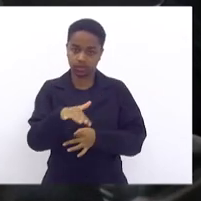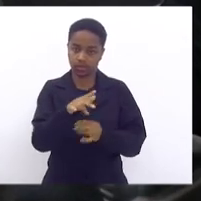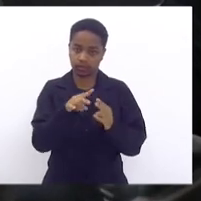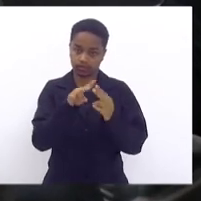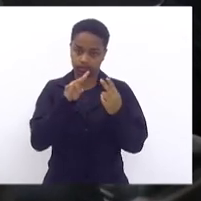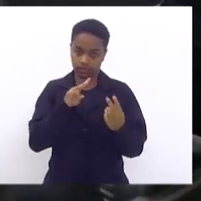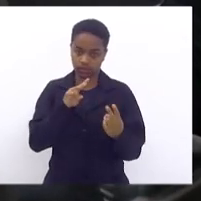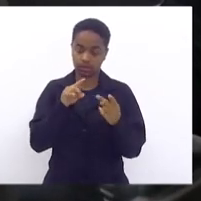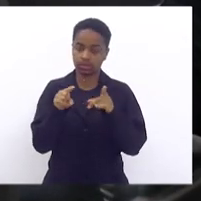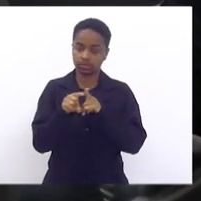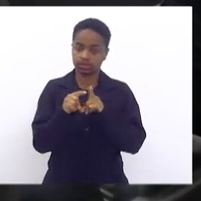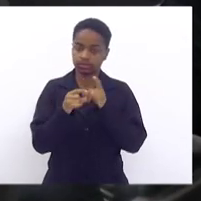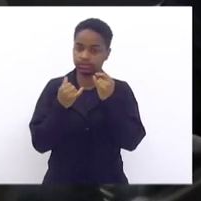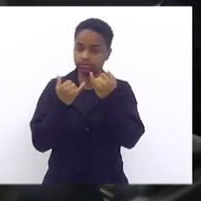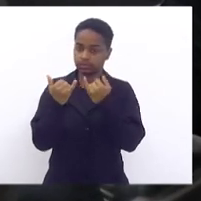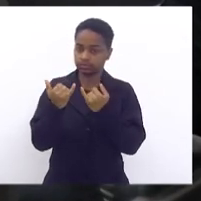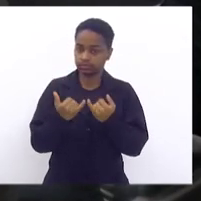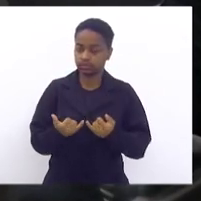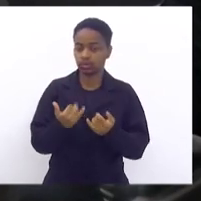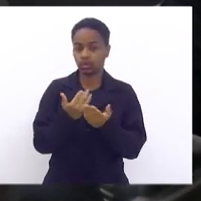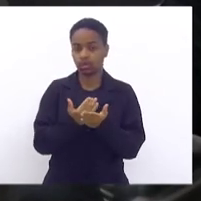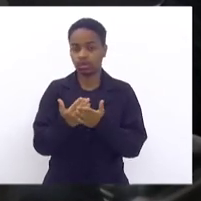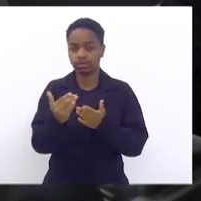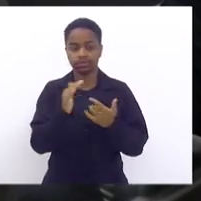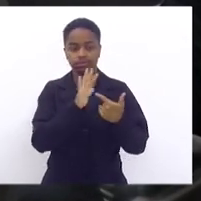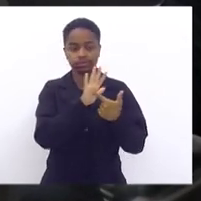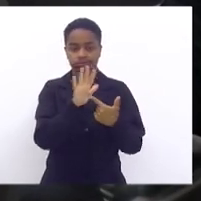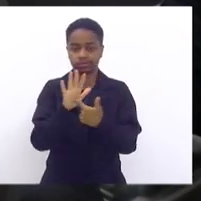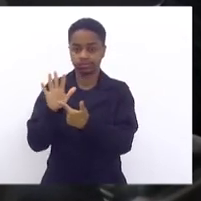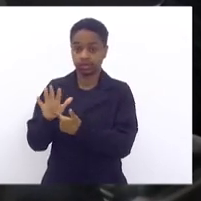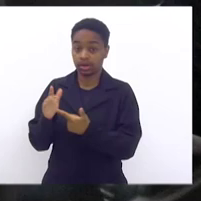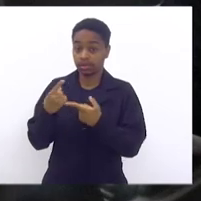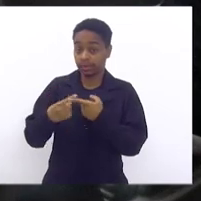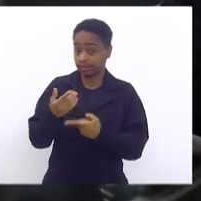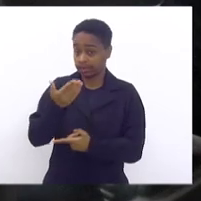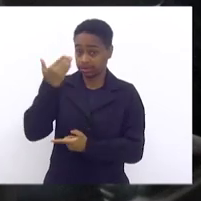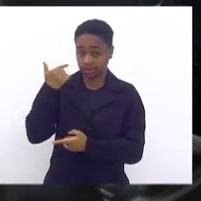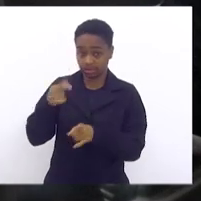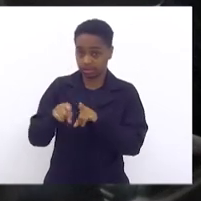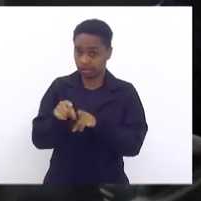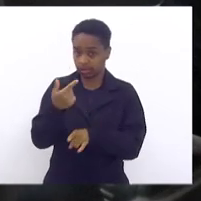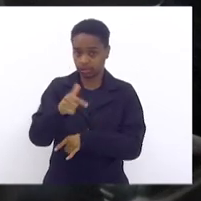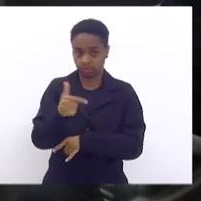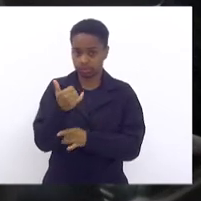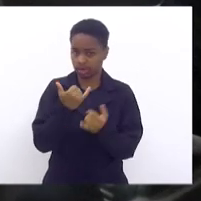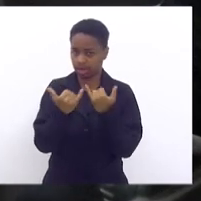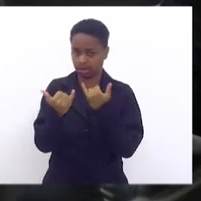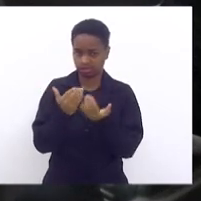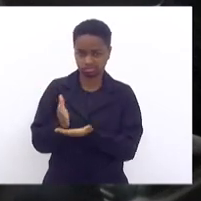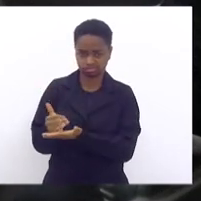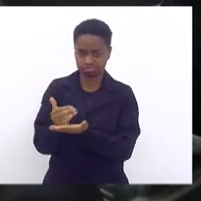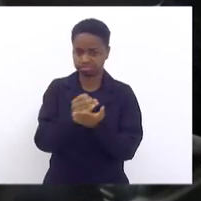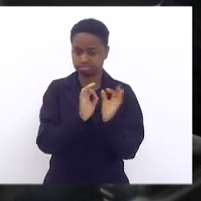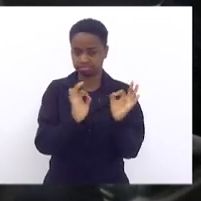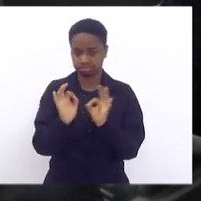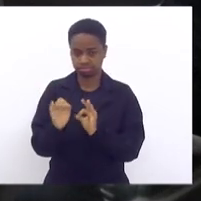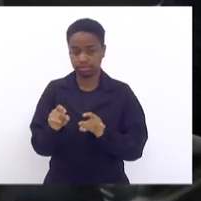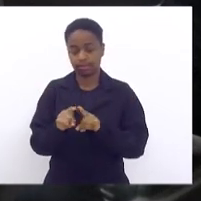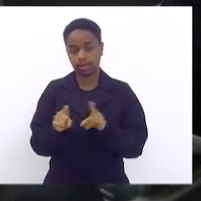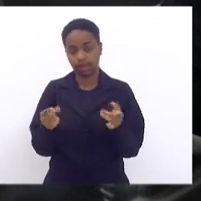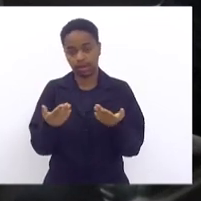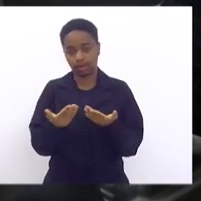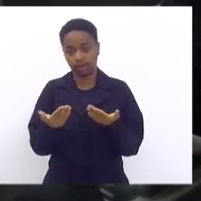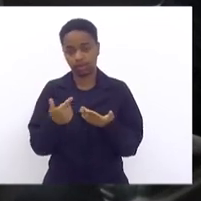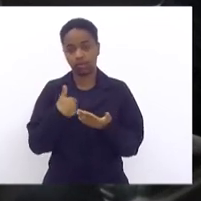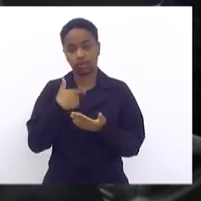virtual e os dados estatísticos começam a aparecer, porque antes nem dados a gente conseguia ter. Agora, minimamente, eu consegui